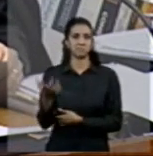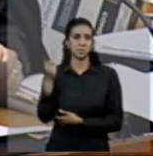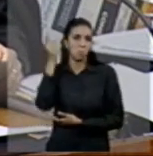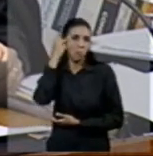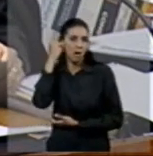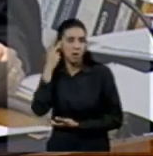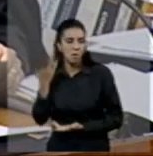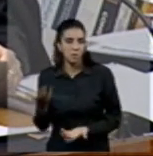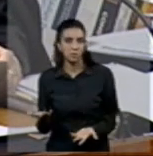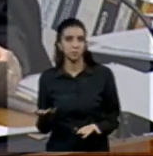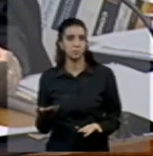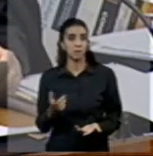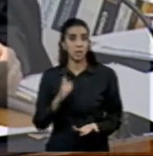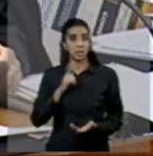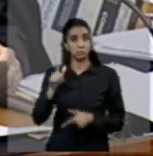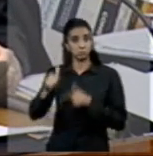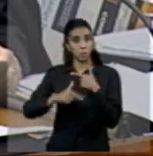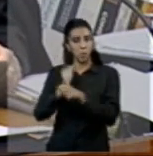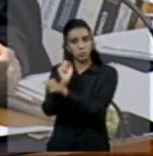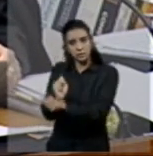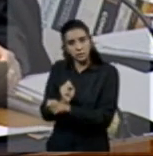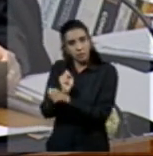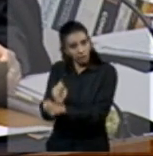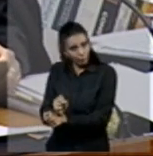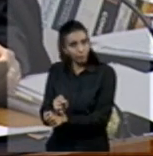Paulo, o trabalho escravo em